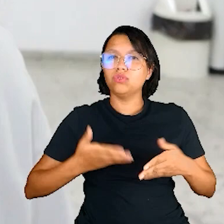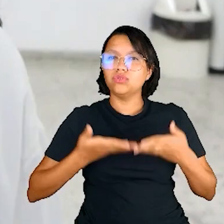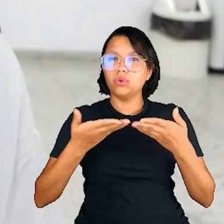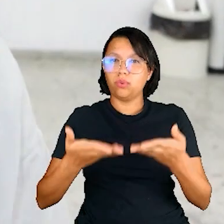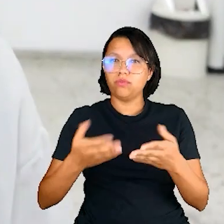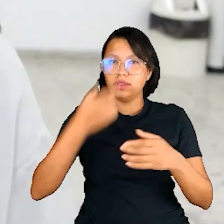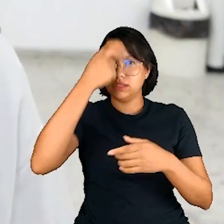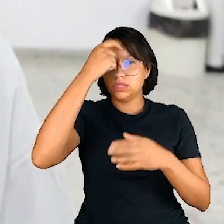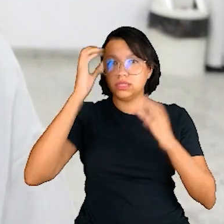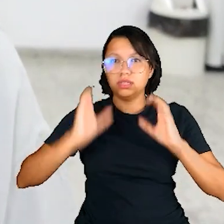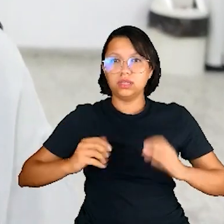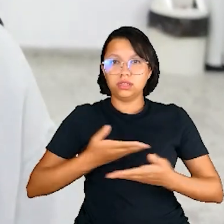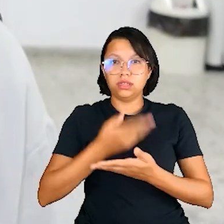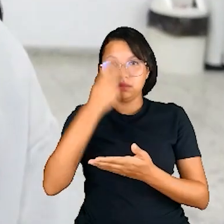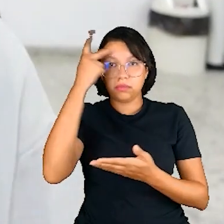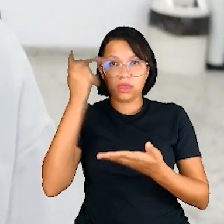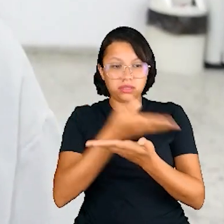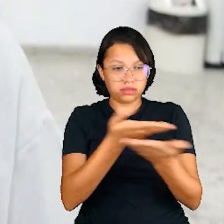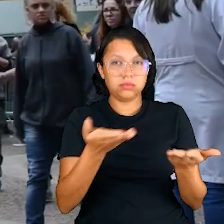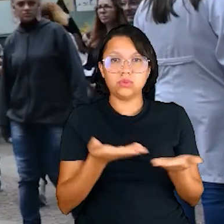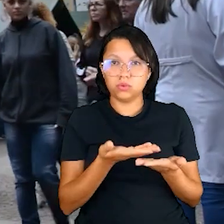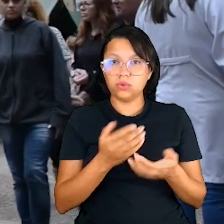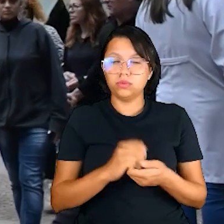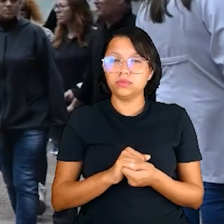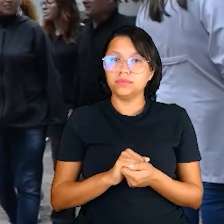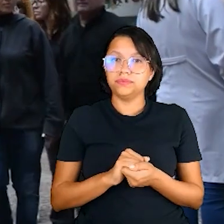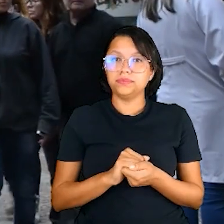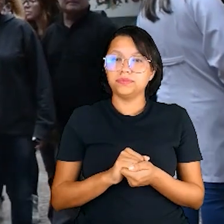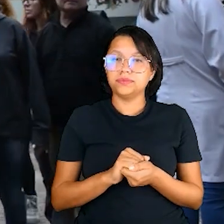de oferecer a cidadania para essas pessoas.